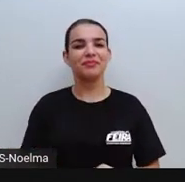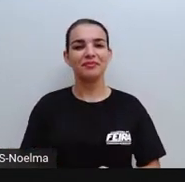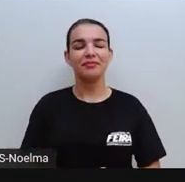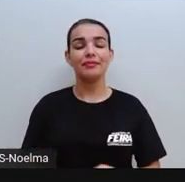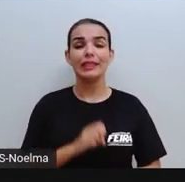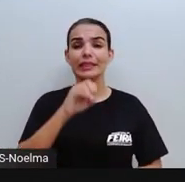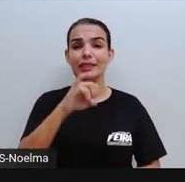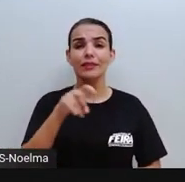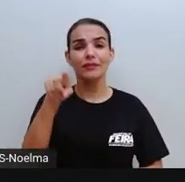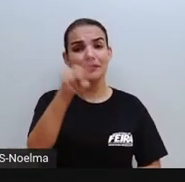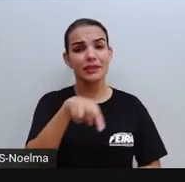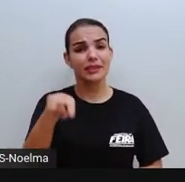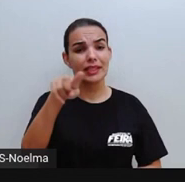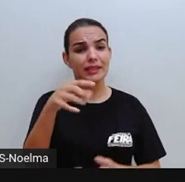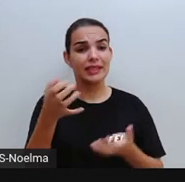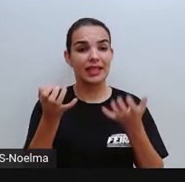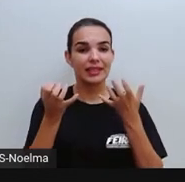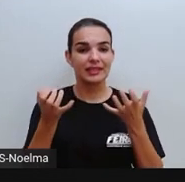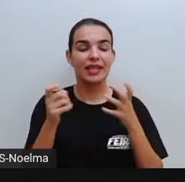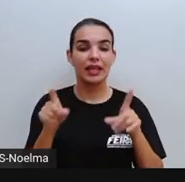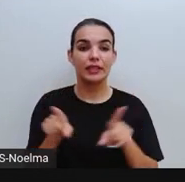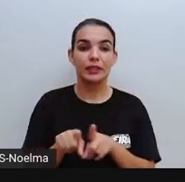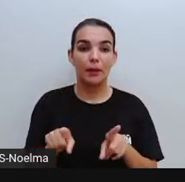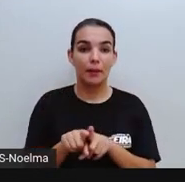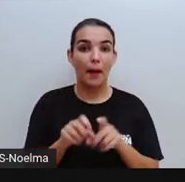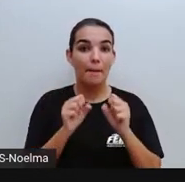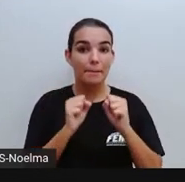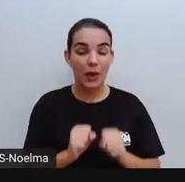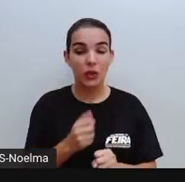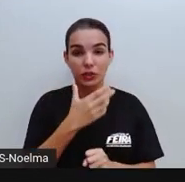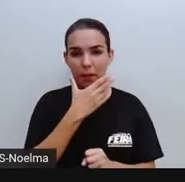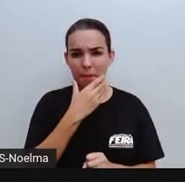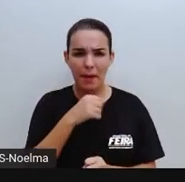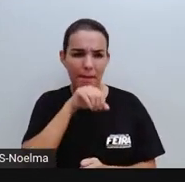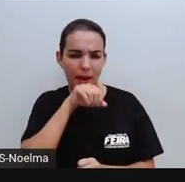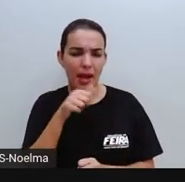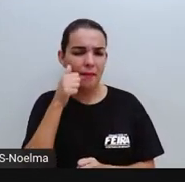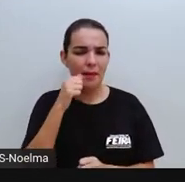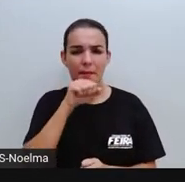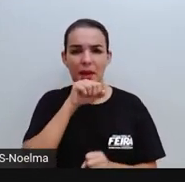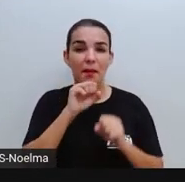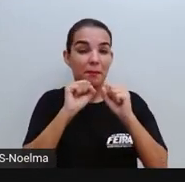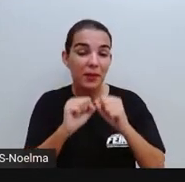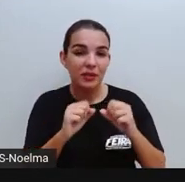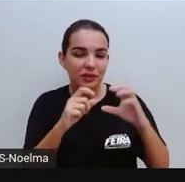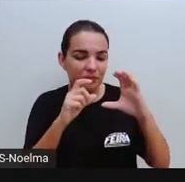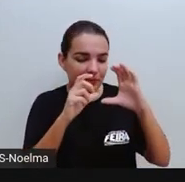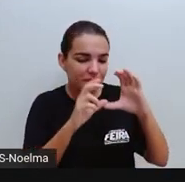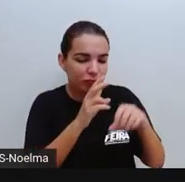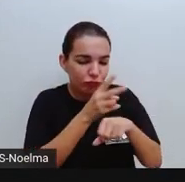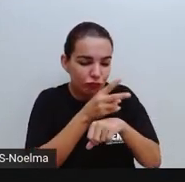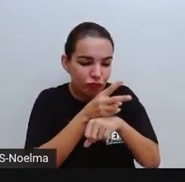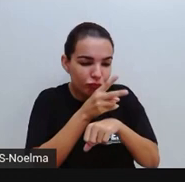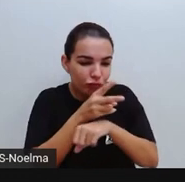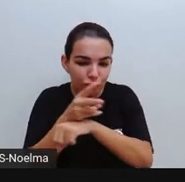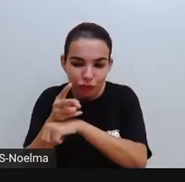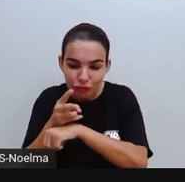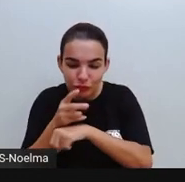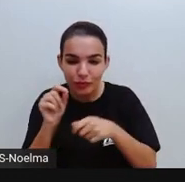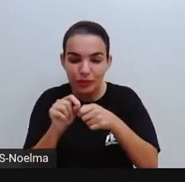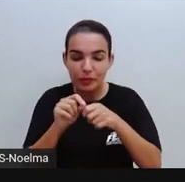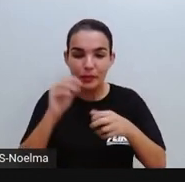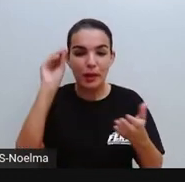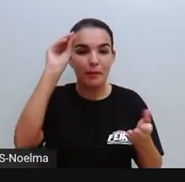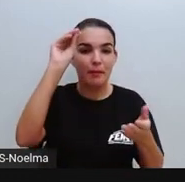vocês podem pedir ao papai EA mamãe pra filmar aí postar no Instagram